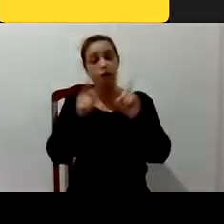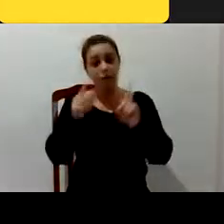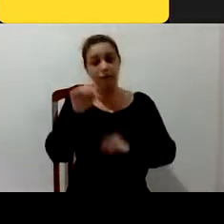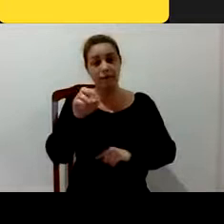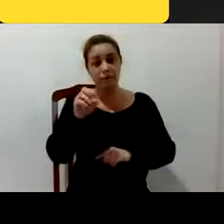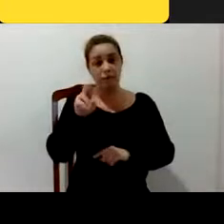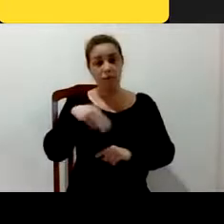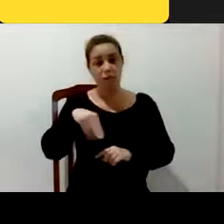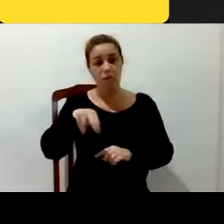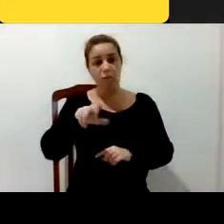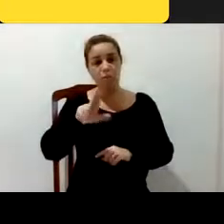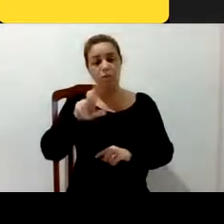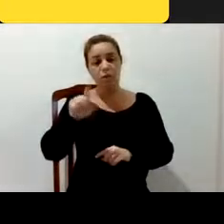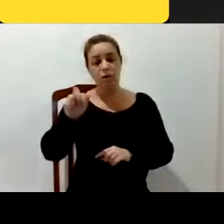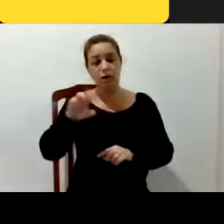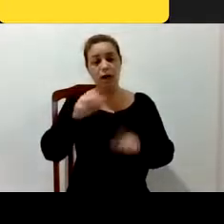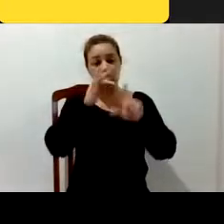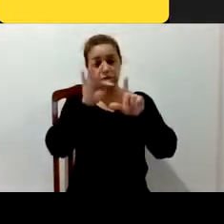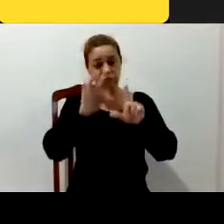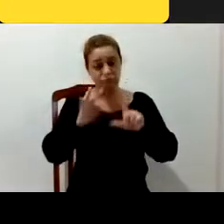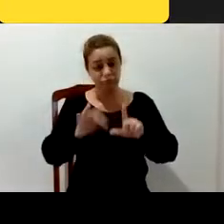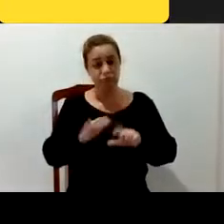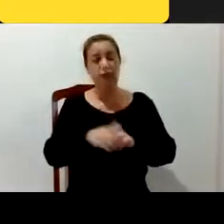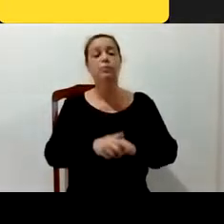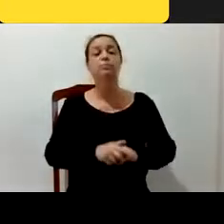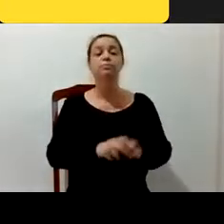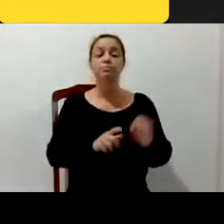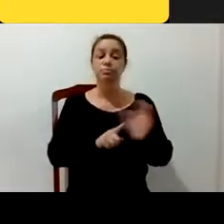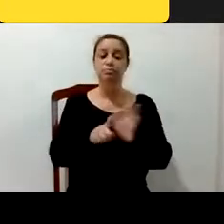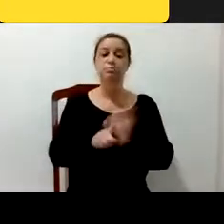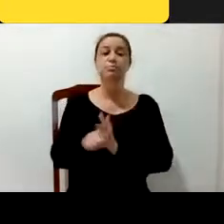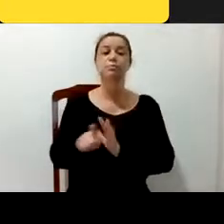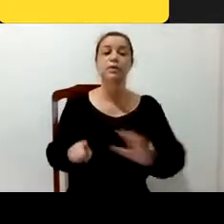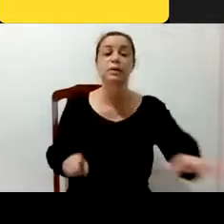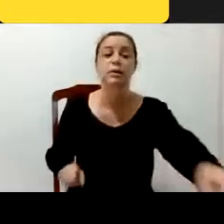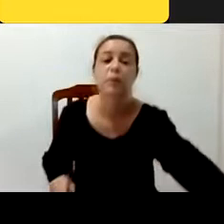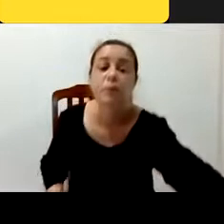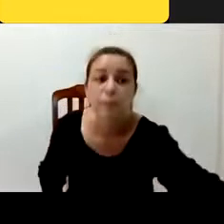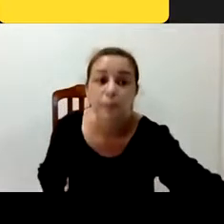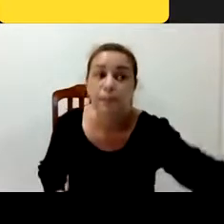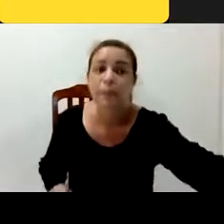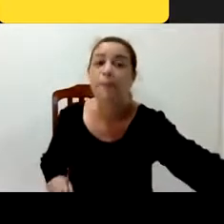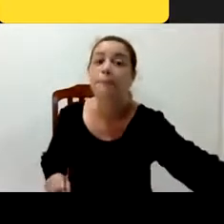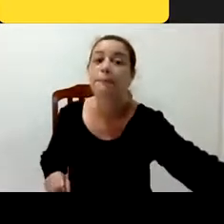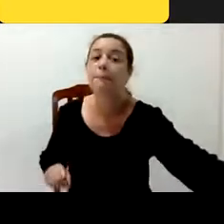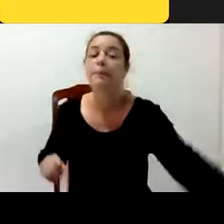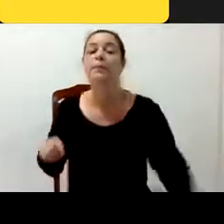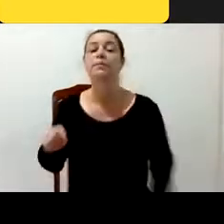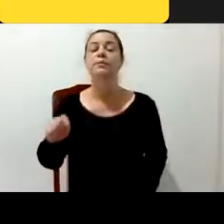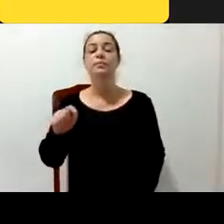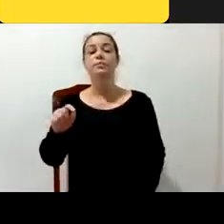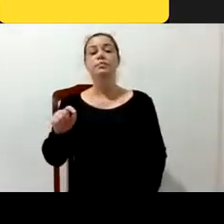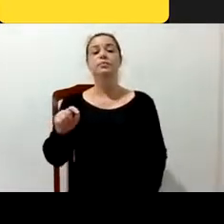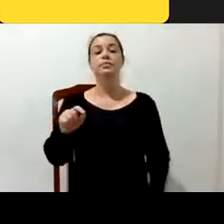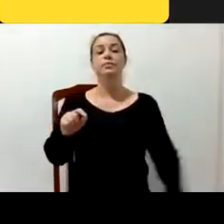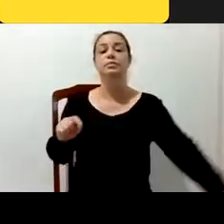Então, tem uns questionamentos aqui, Antônio, que eu vou passar para você, Dalval. Que